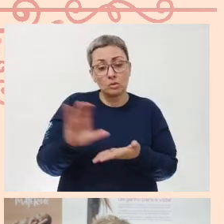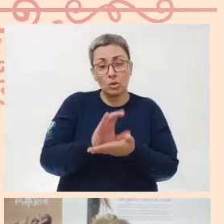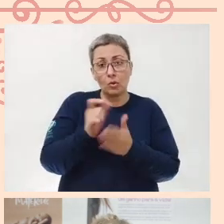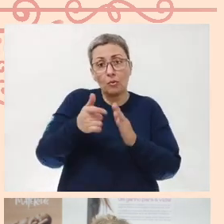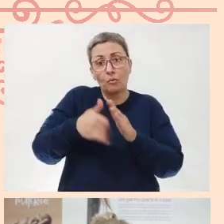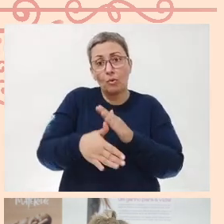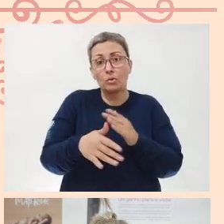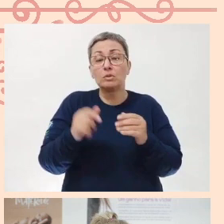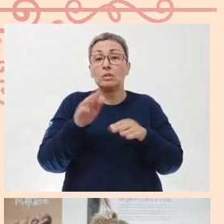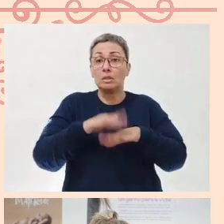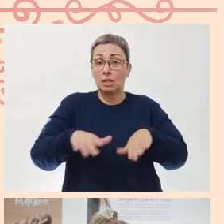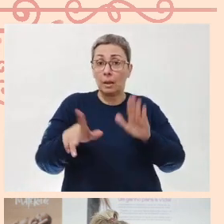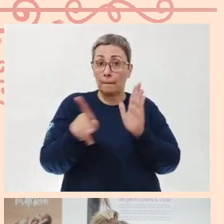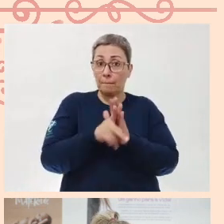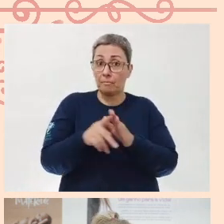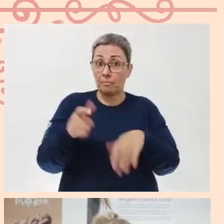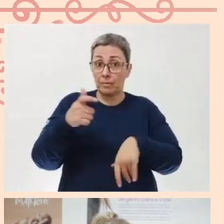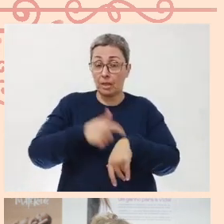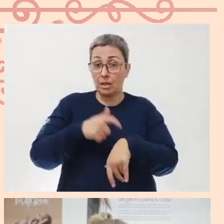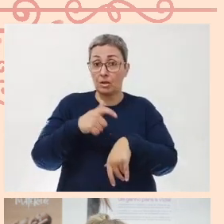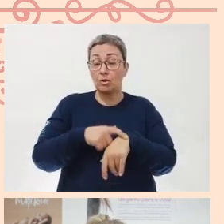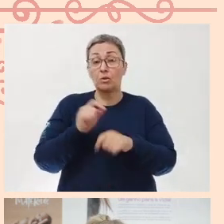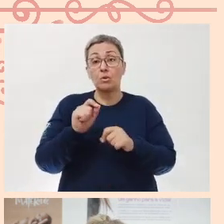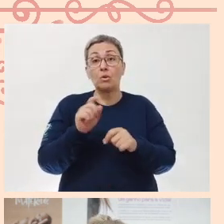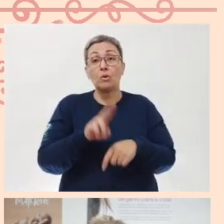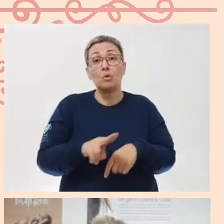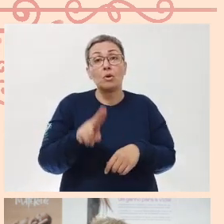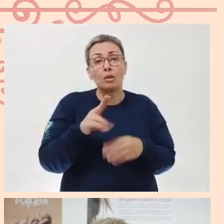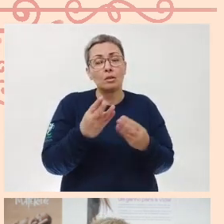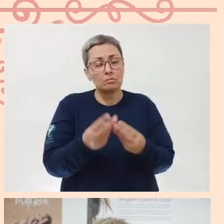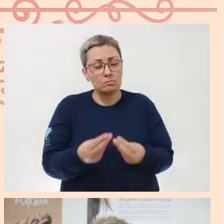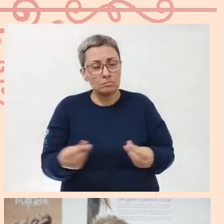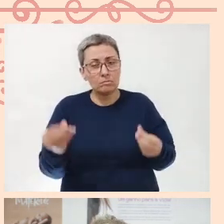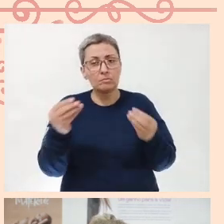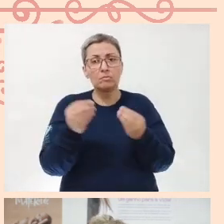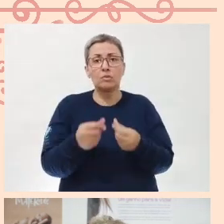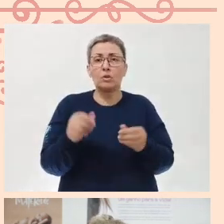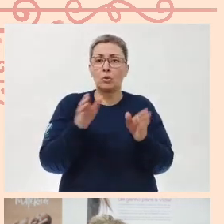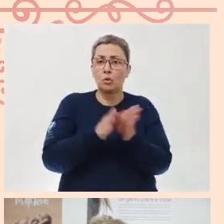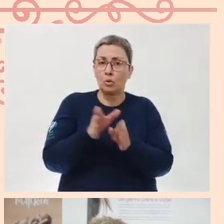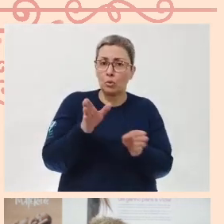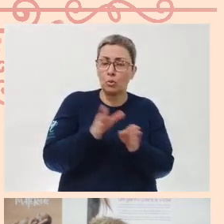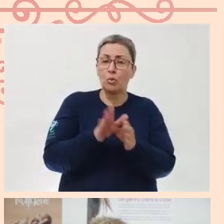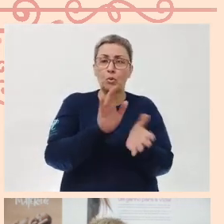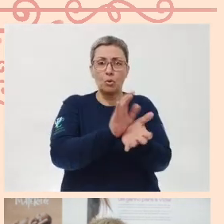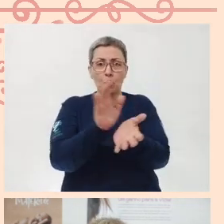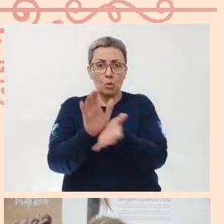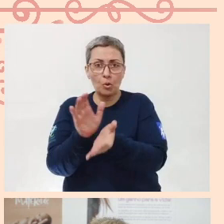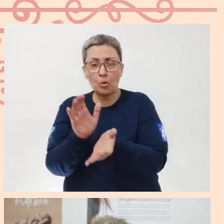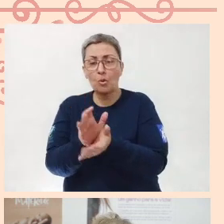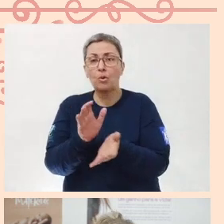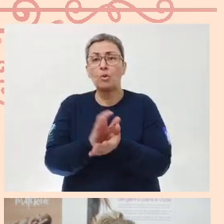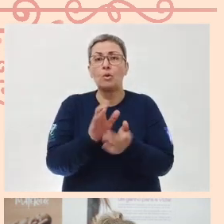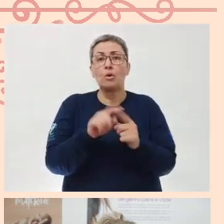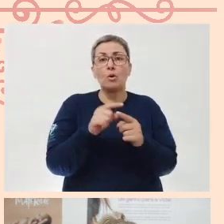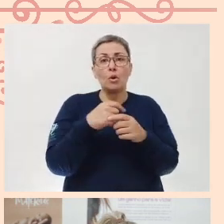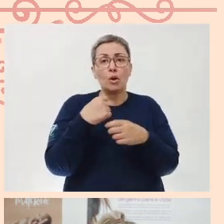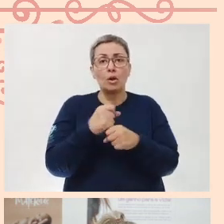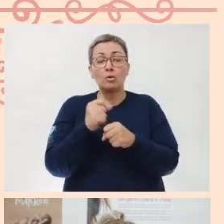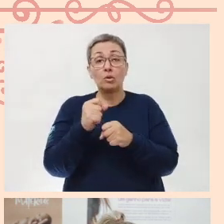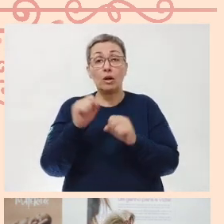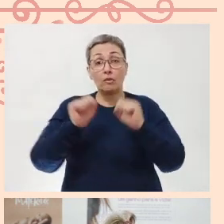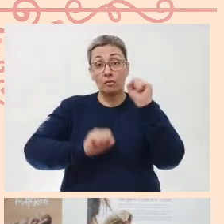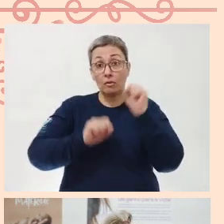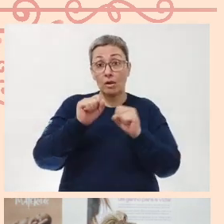Fundo Municipal da Criança. Nesse momento, através de uma sensibilização realizada com as equipes do